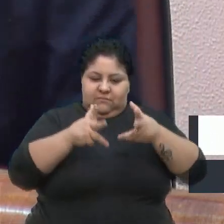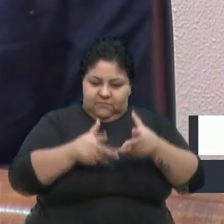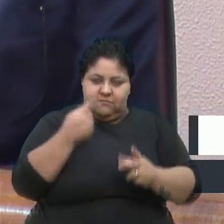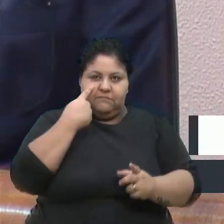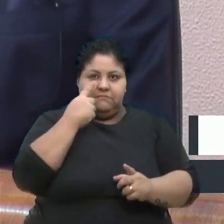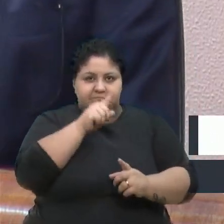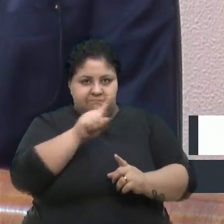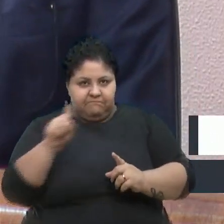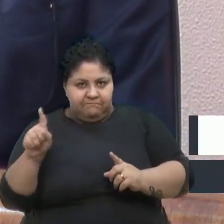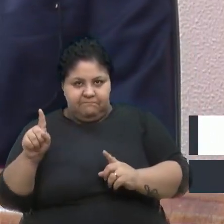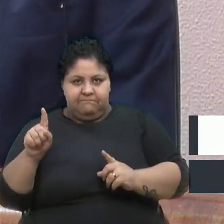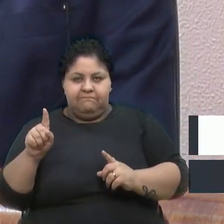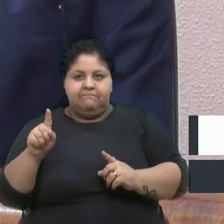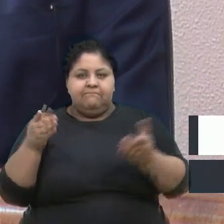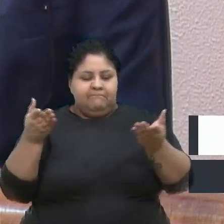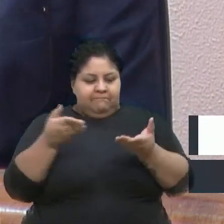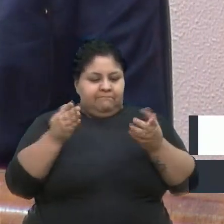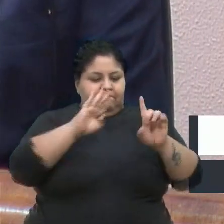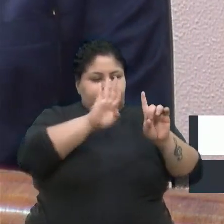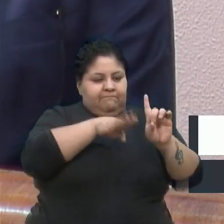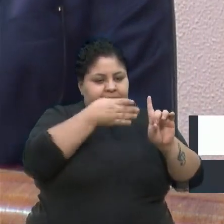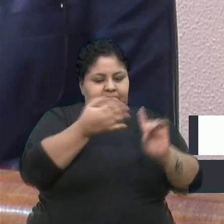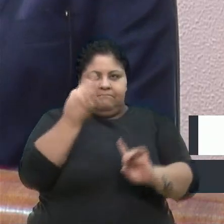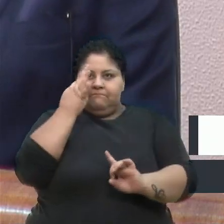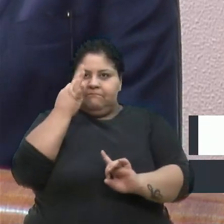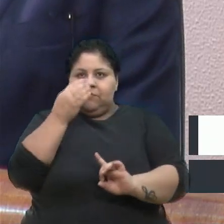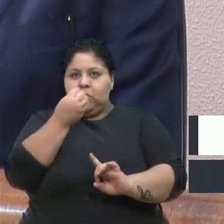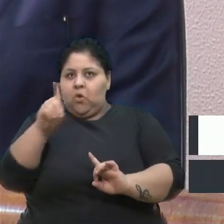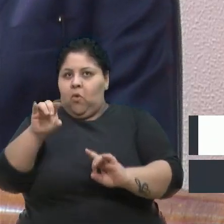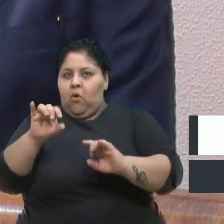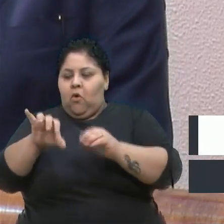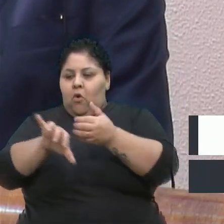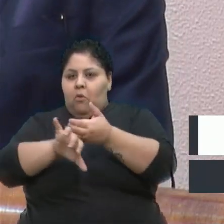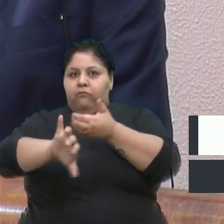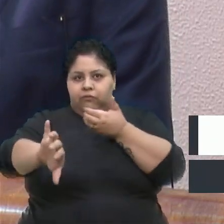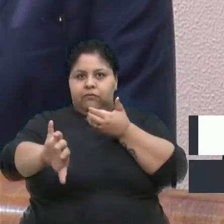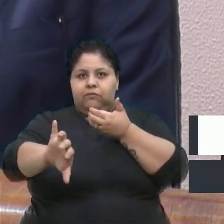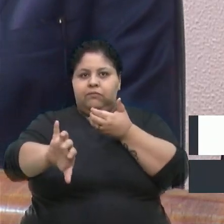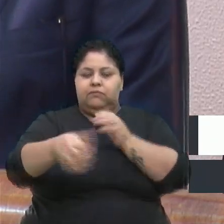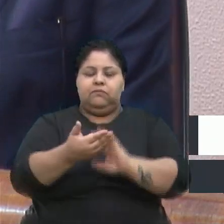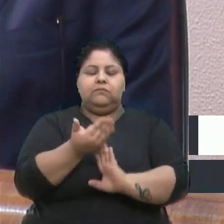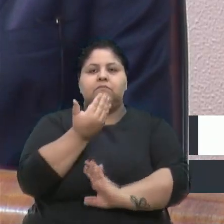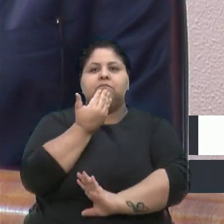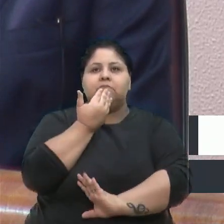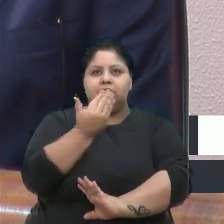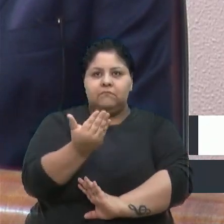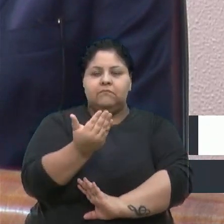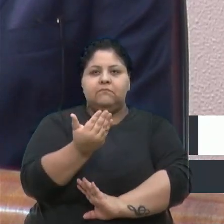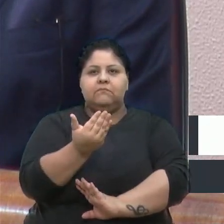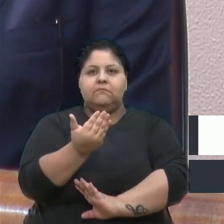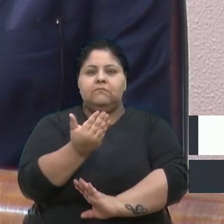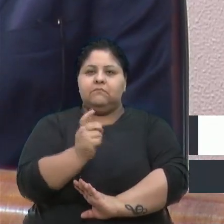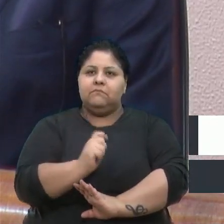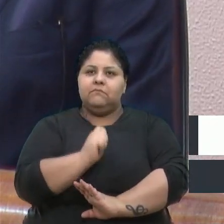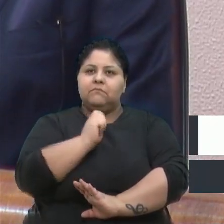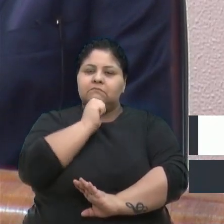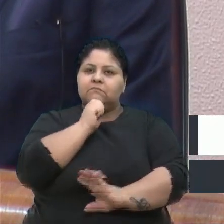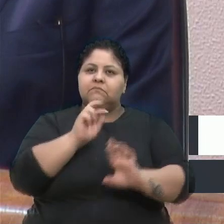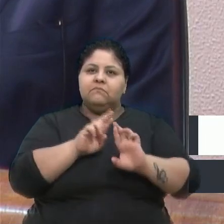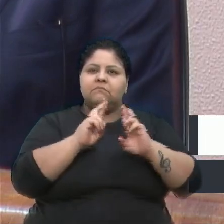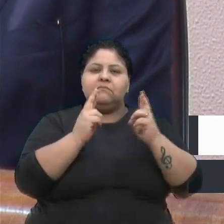Na pessoa do senhor José D'Ambrós, presidente da Câmara Municipal de Caxias do Sul, saúdo as